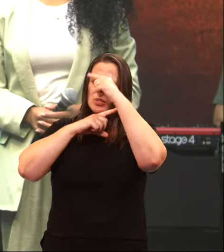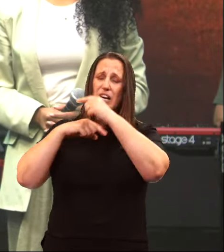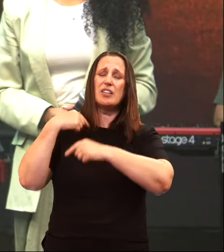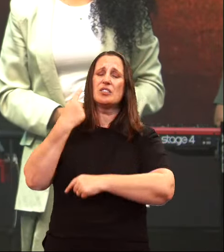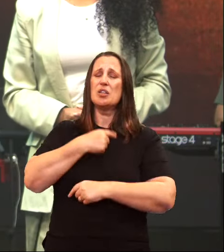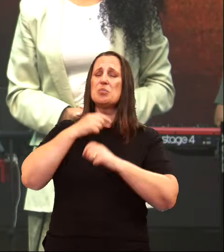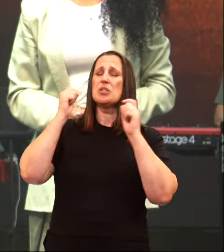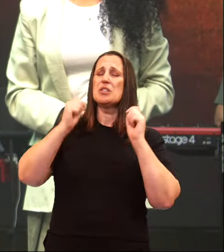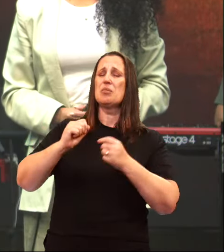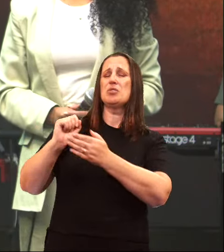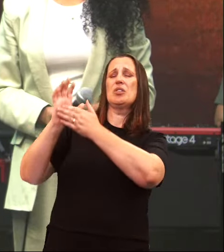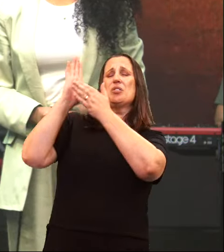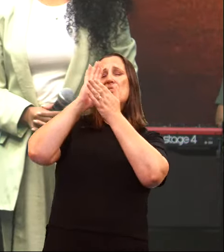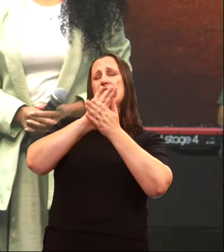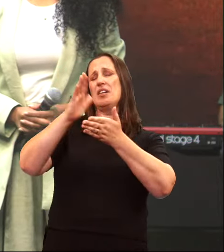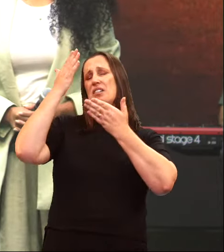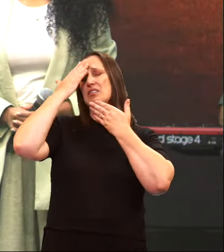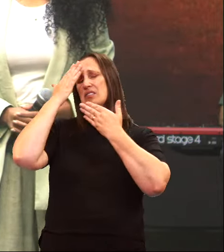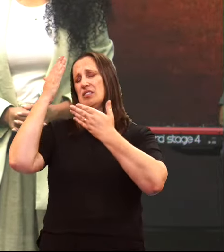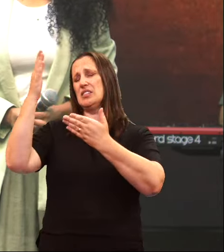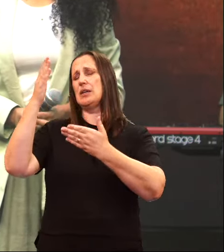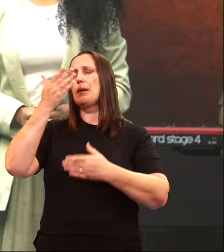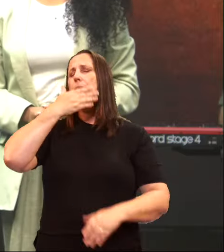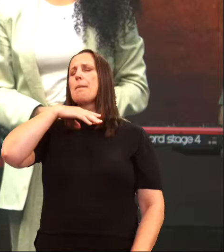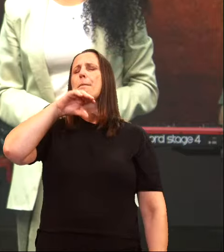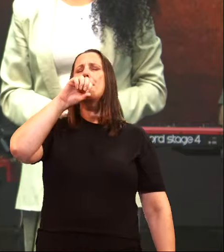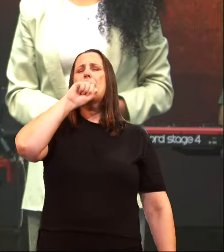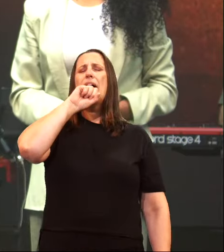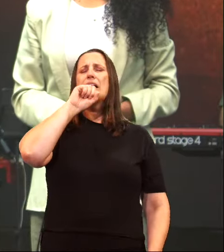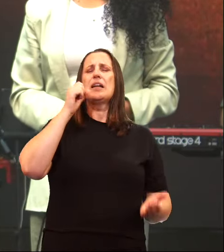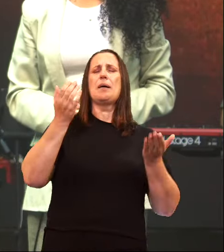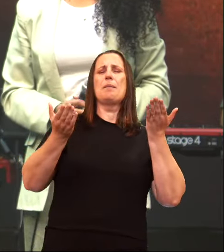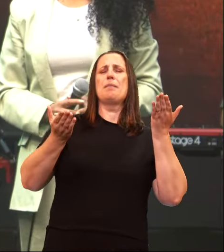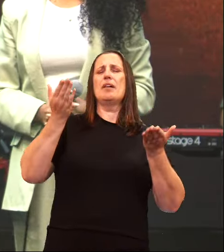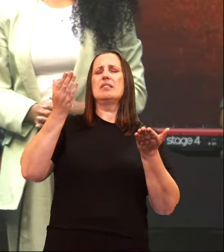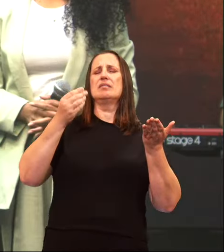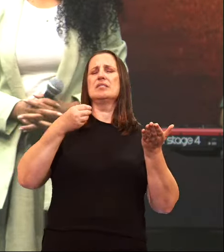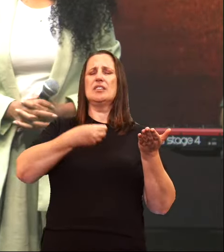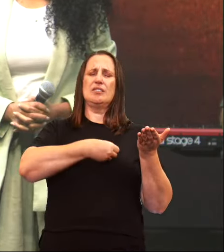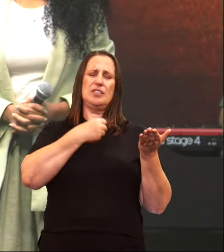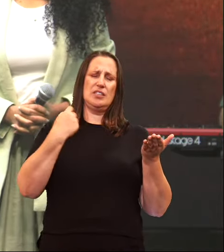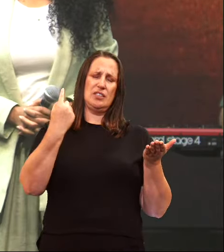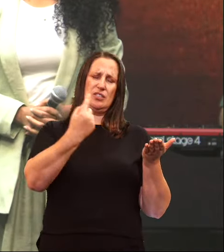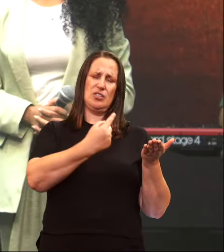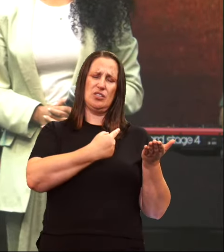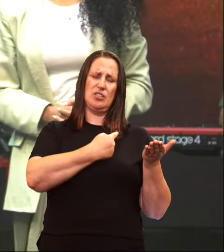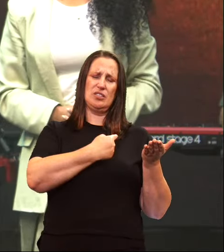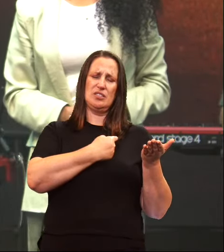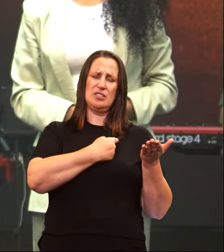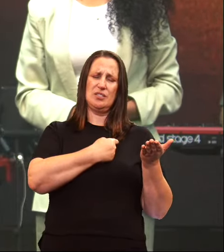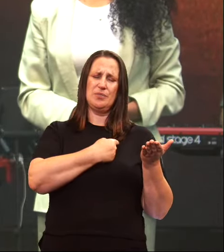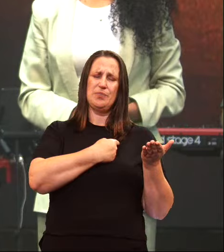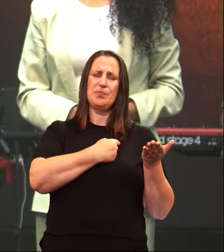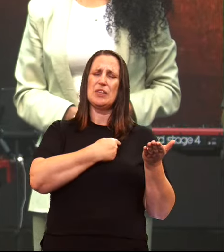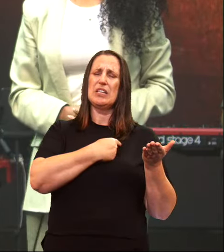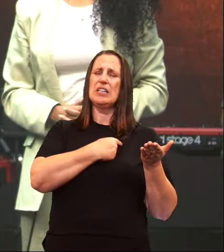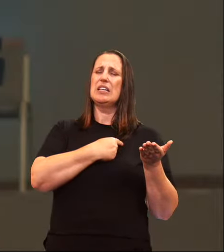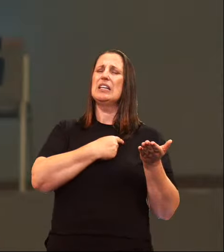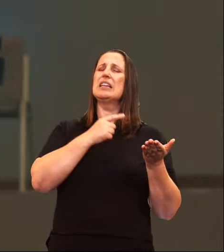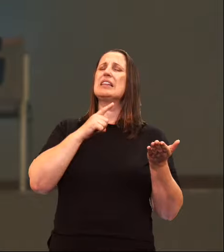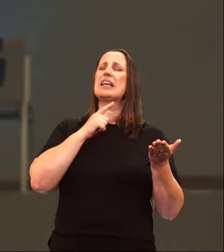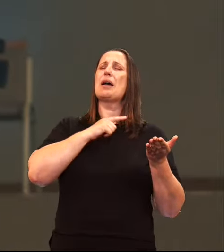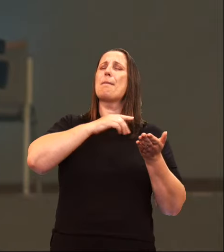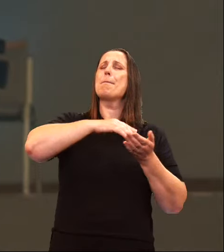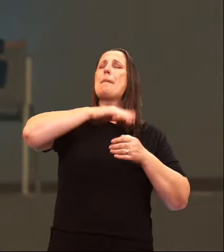te agradecer. Que, Pai, na balança da nossa vida, o Senhor encontre mais gratidão do que